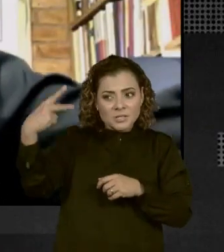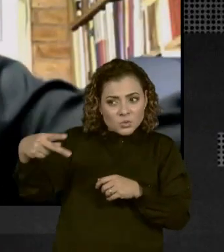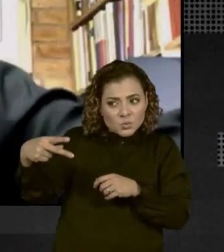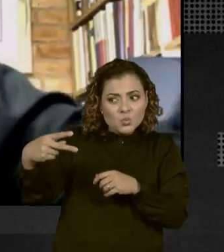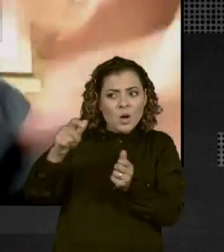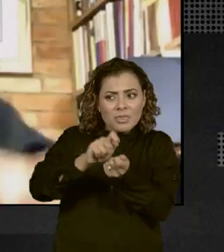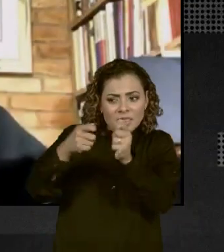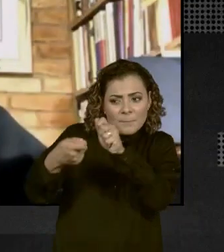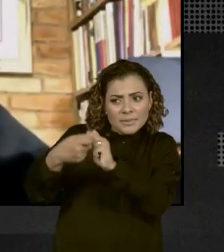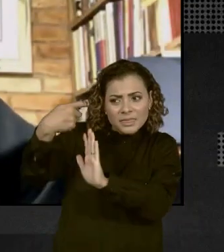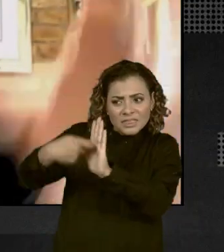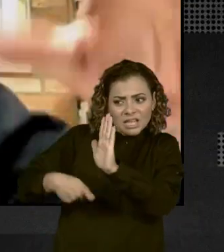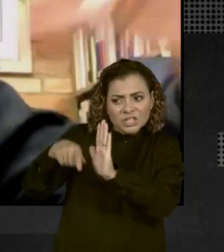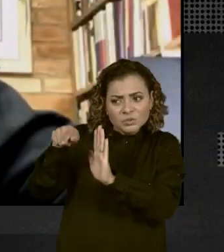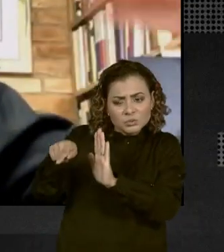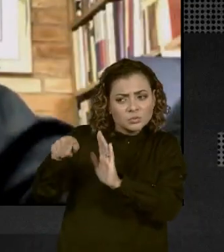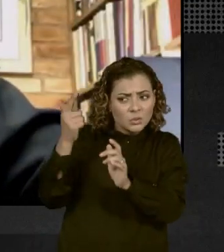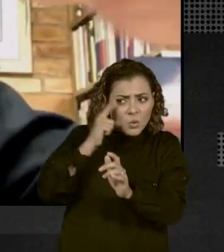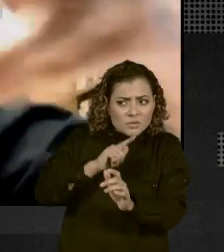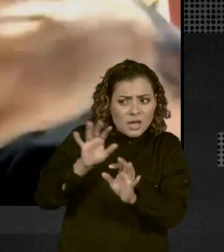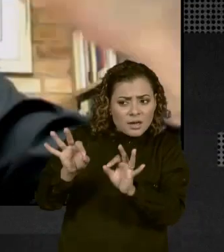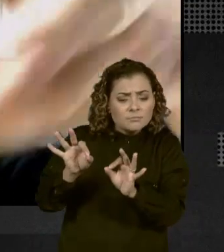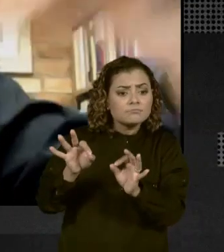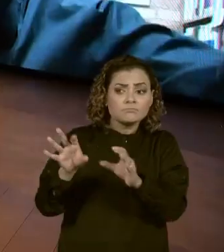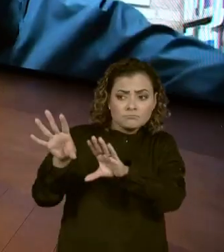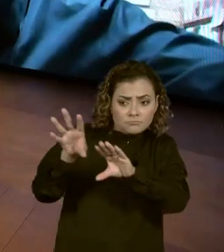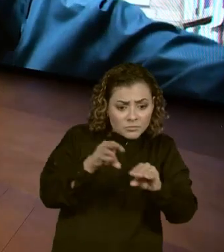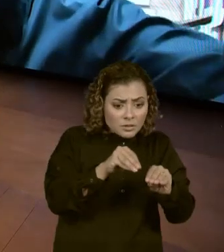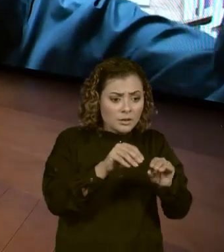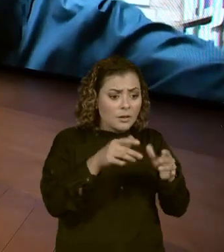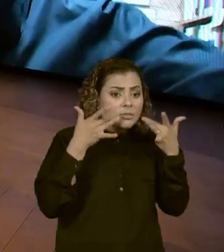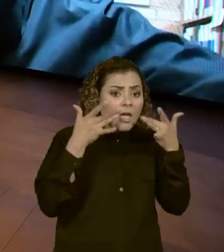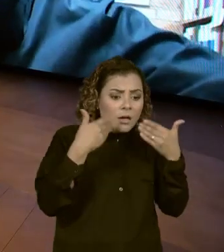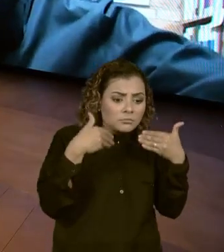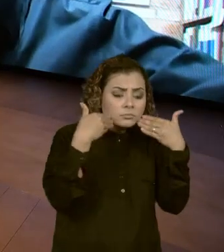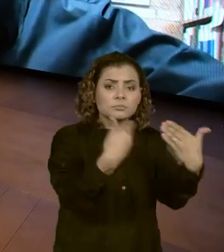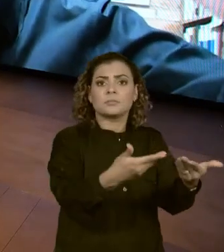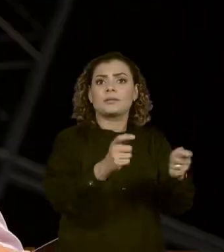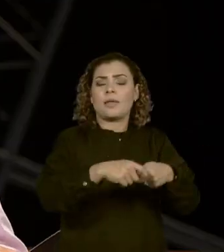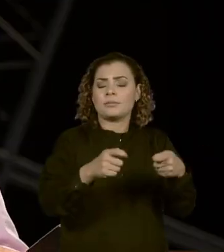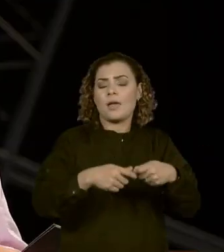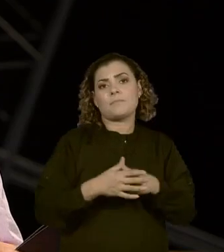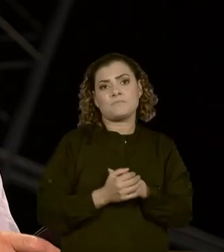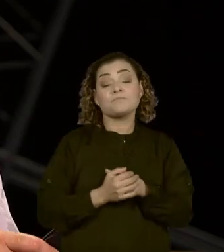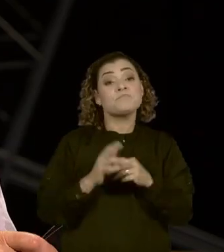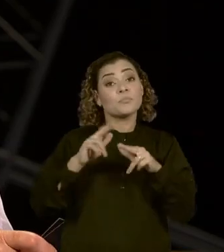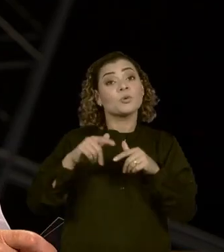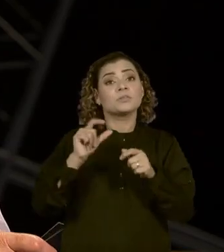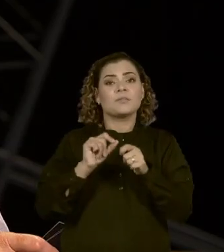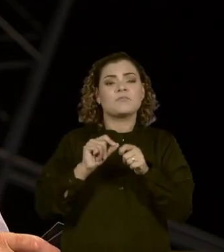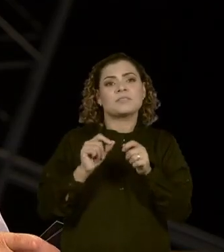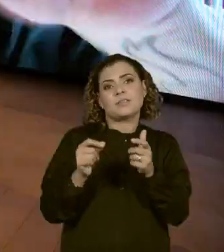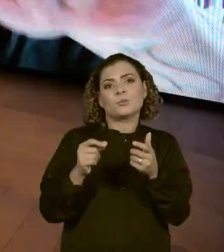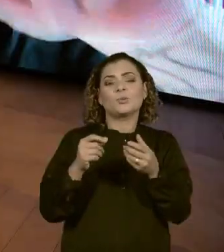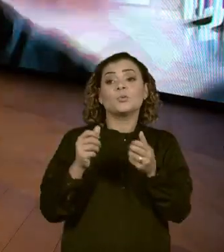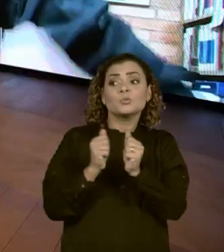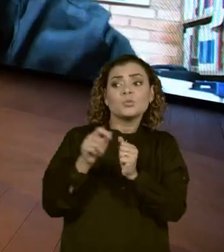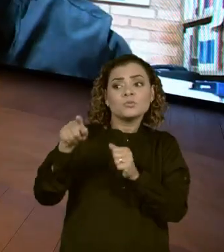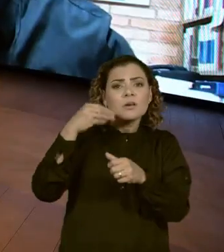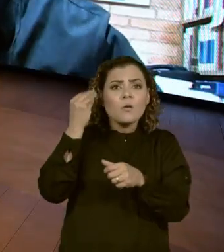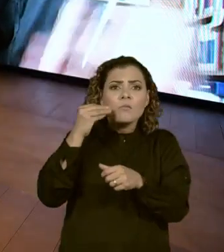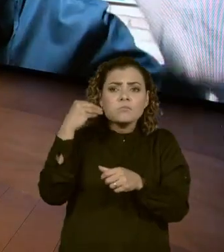do Curso Amoroso. Falei, não. Pois é, fizeram uma adaptação desse livro que não é muito boa. Mas eu acho que com a experiência